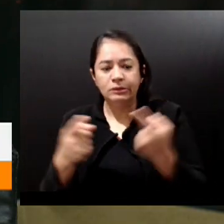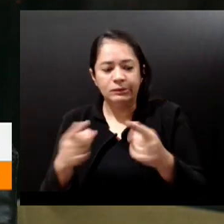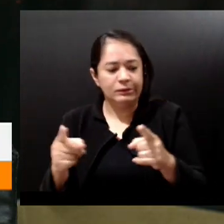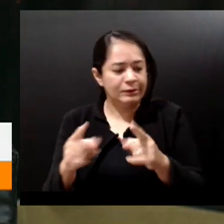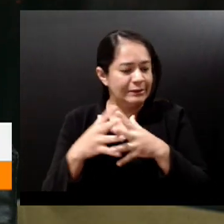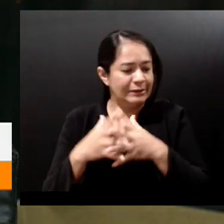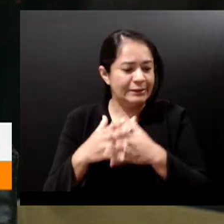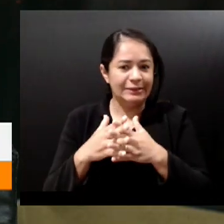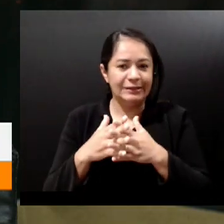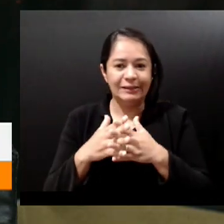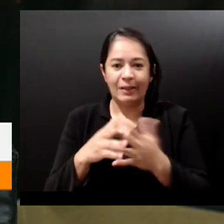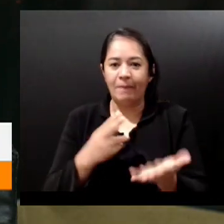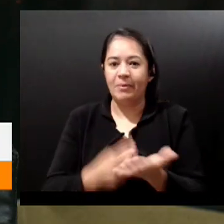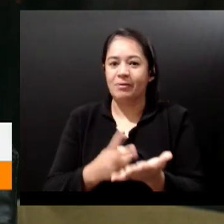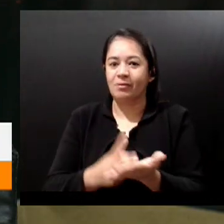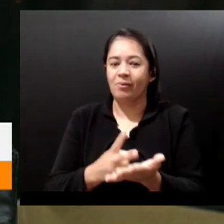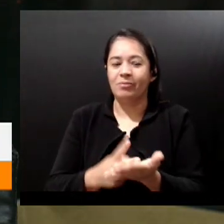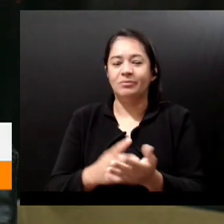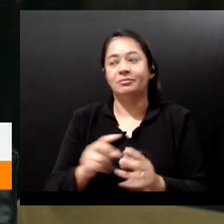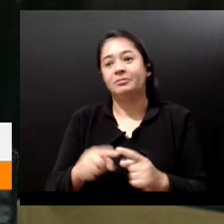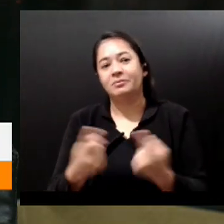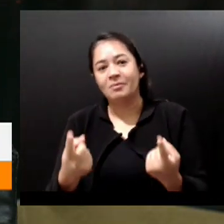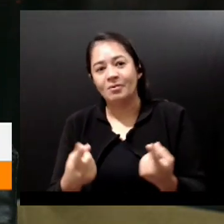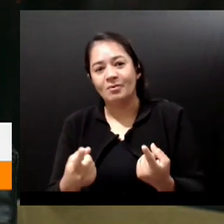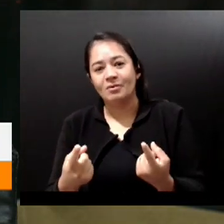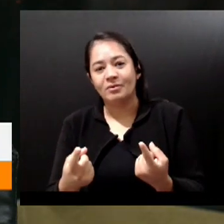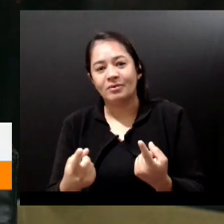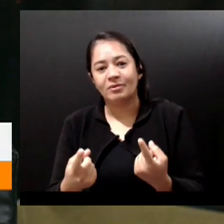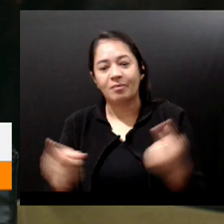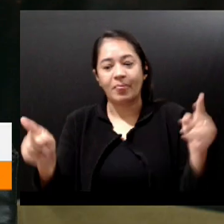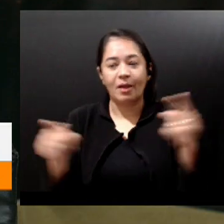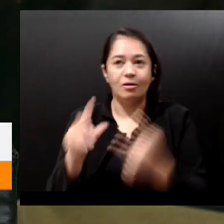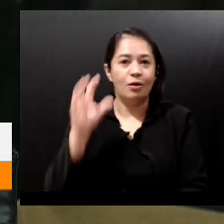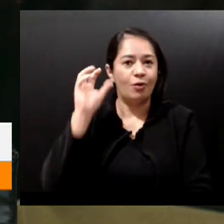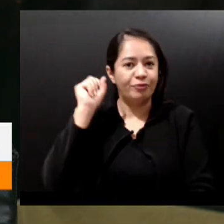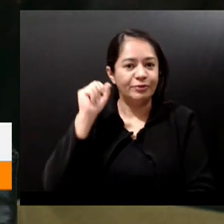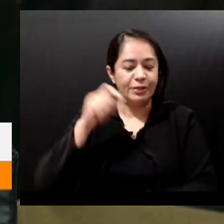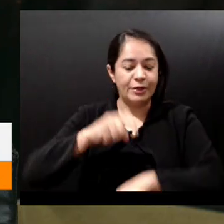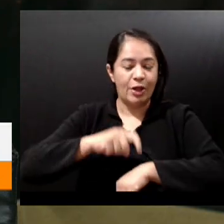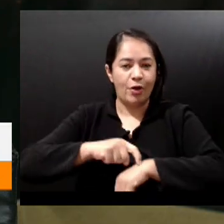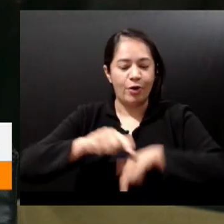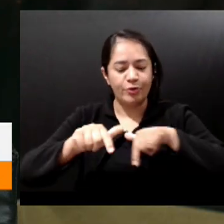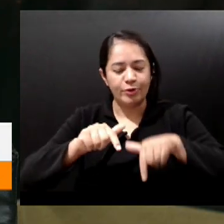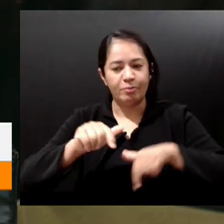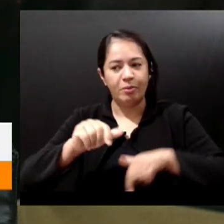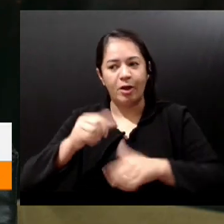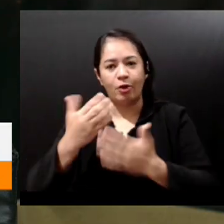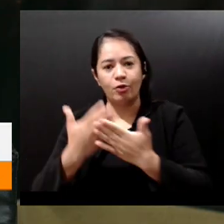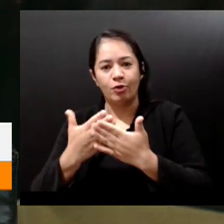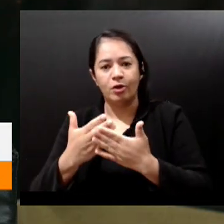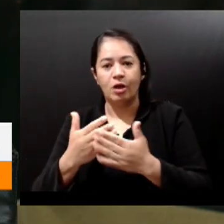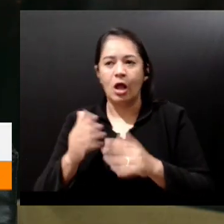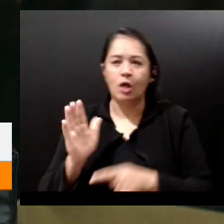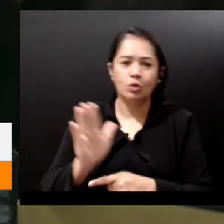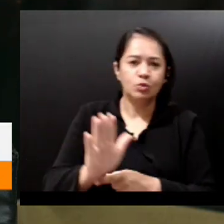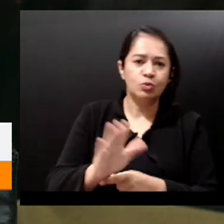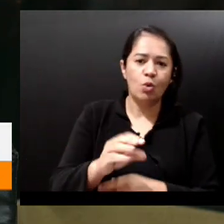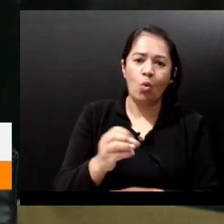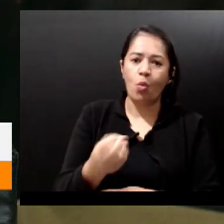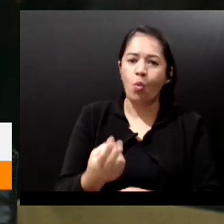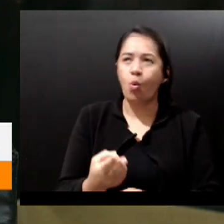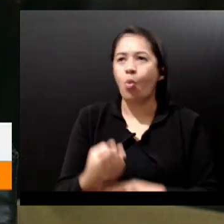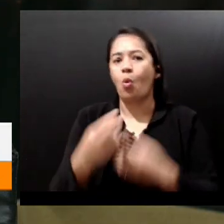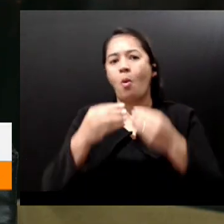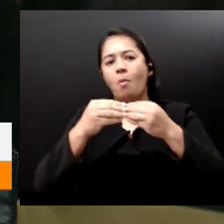mas afinal, ouvir música enquanto se trabalha ou estuda beneficia ou prejudica o desempenho? Existe um